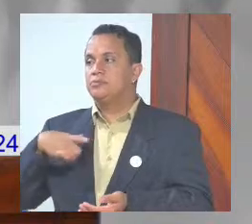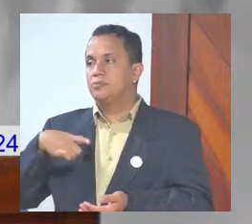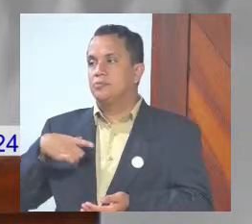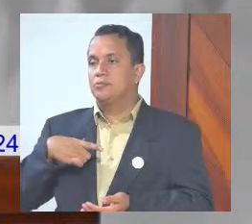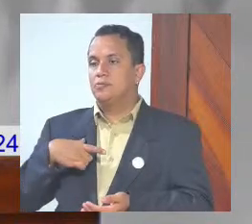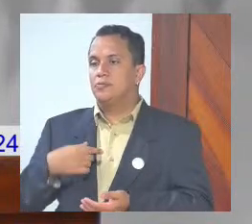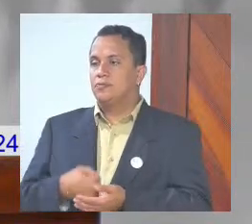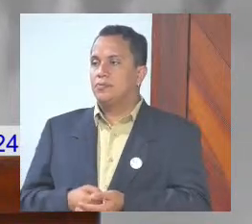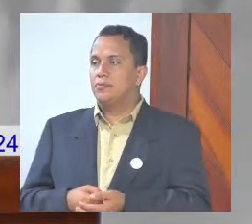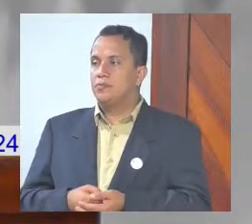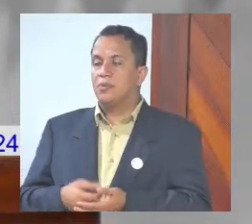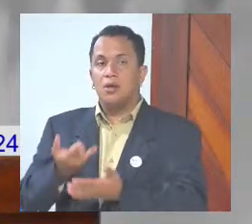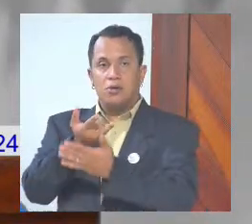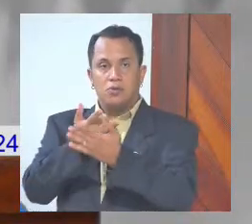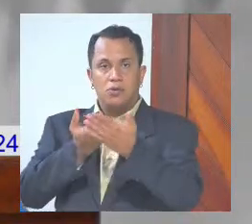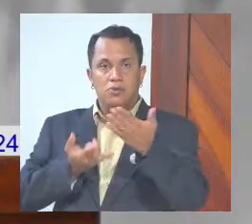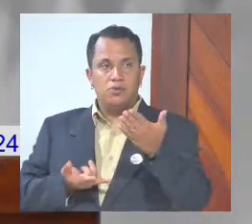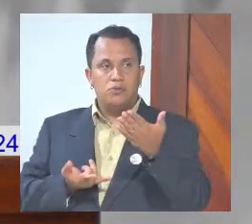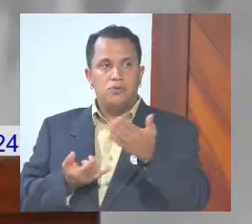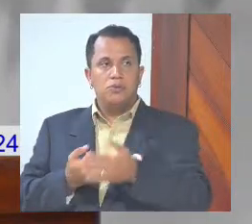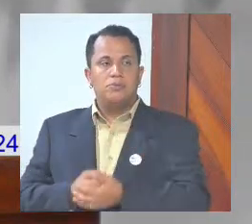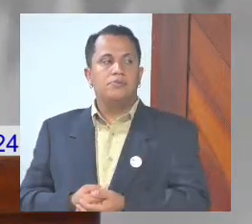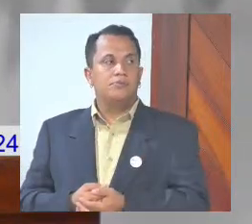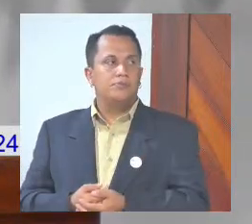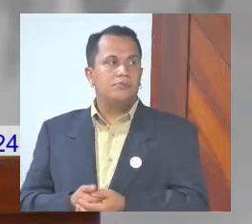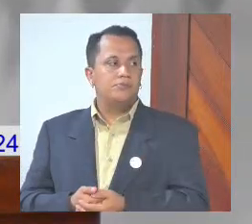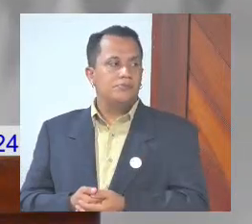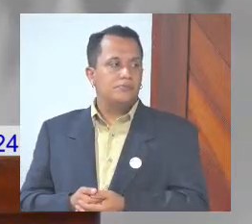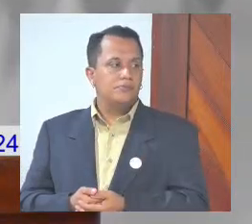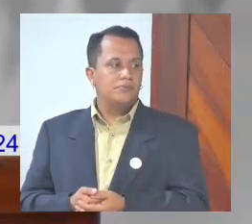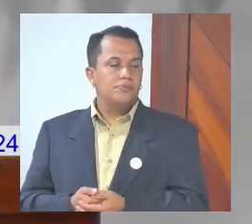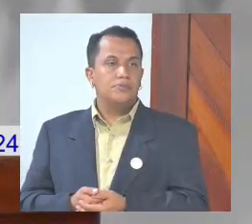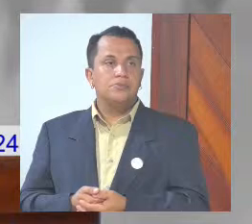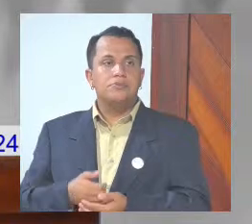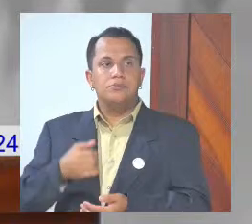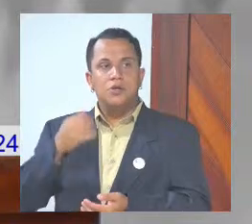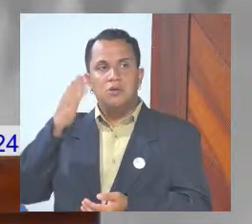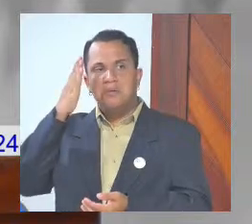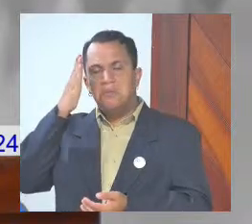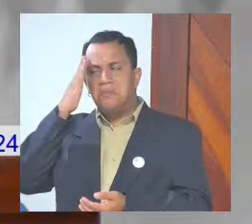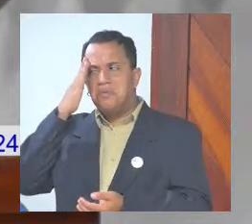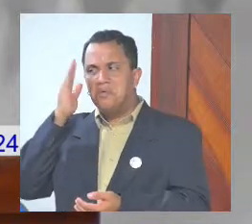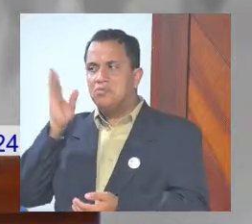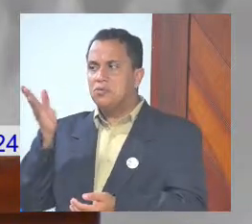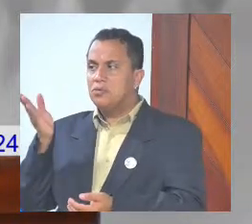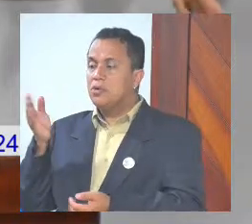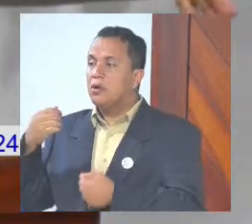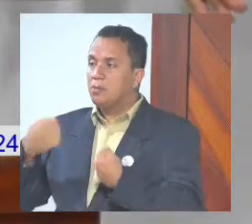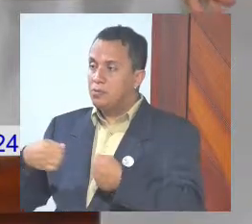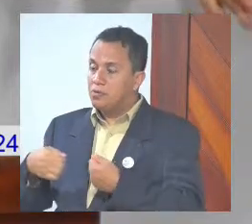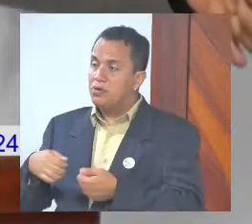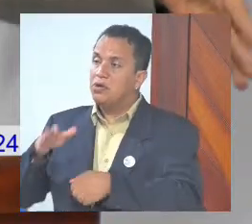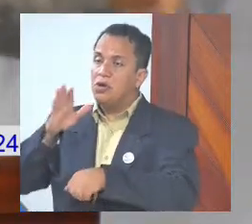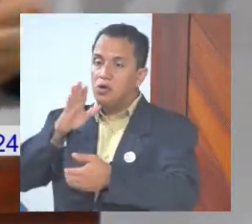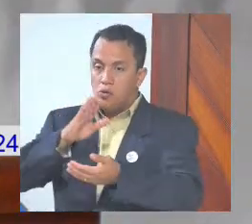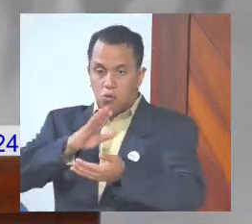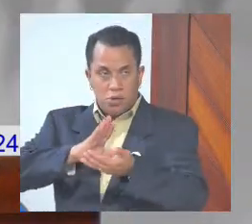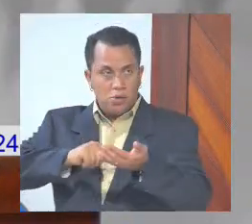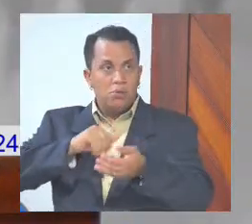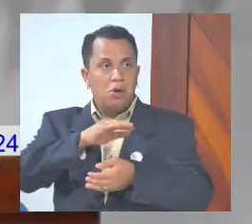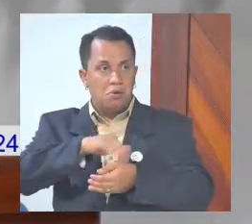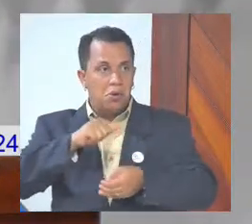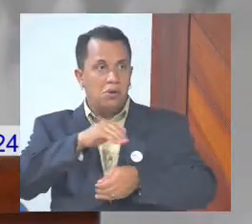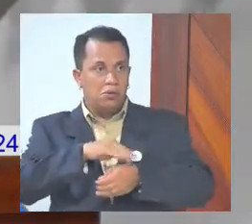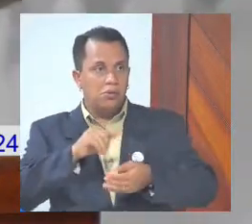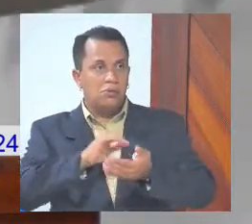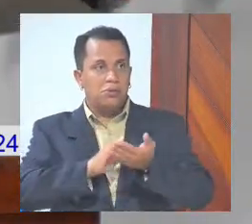vai tomar aí com esse documento, né? Eu acho que, no mínimo, presidente, no mínimo a gente teria que chamar e convocar esse secretário,